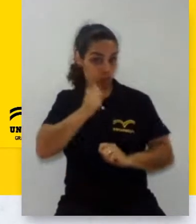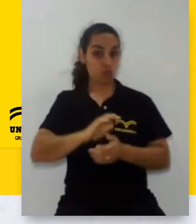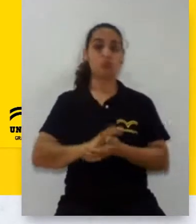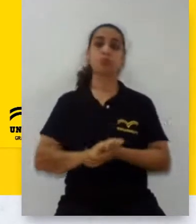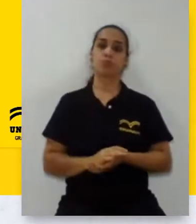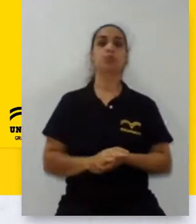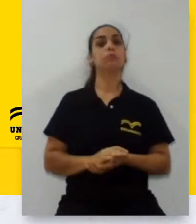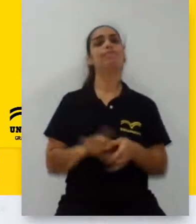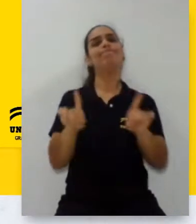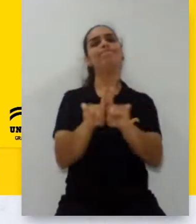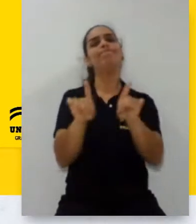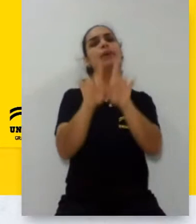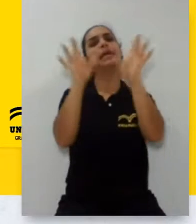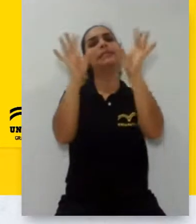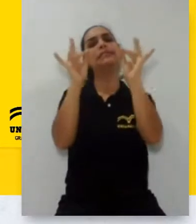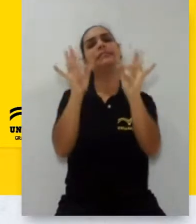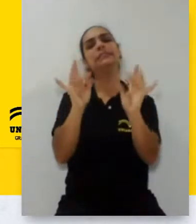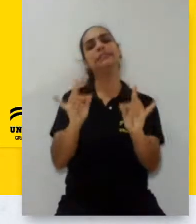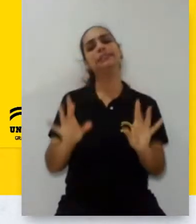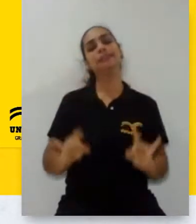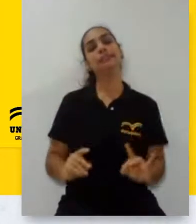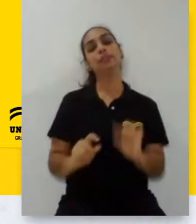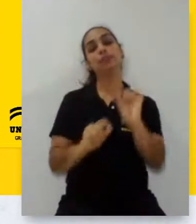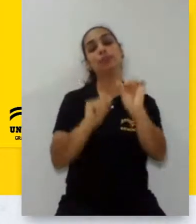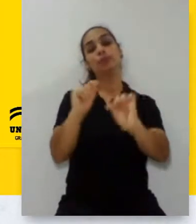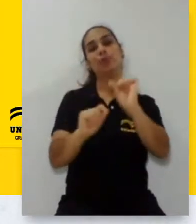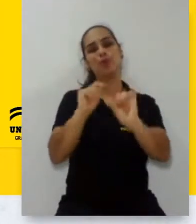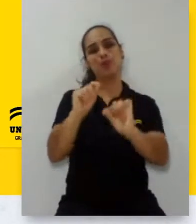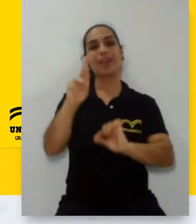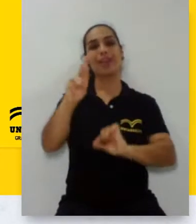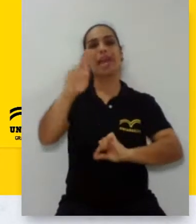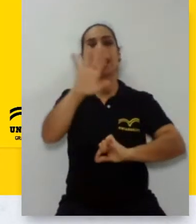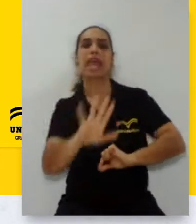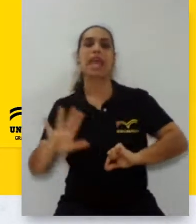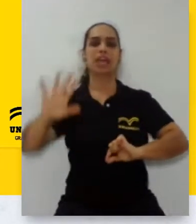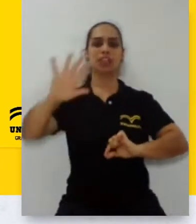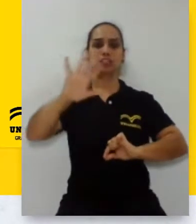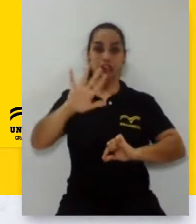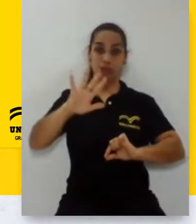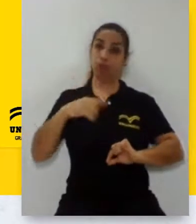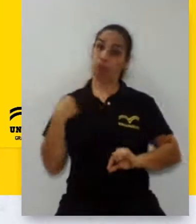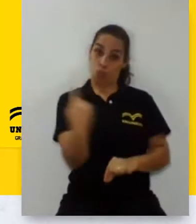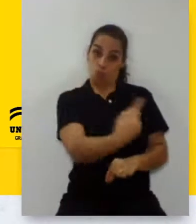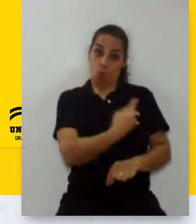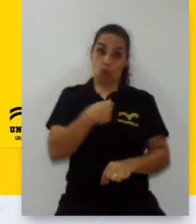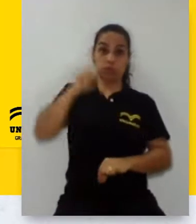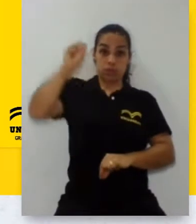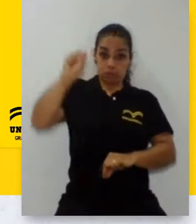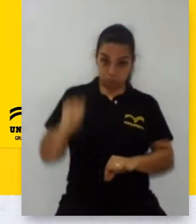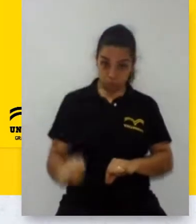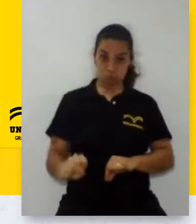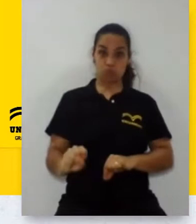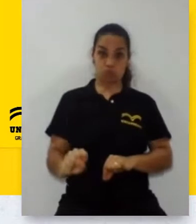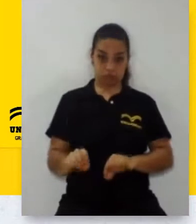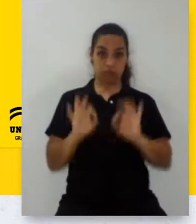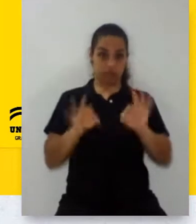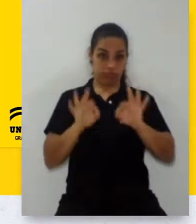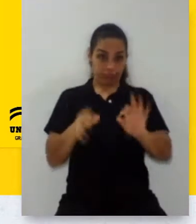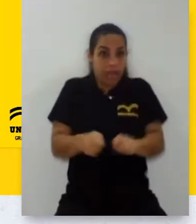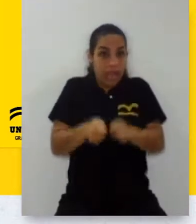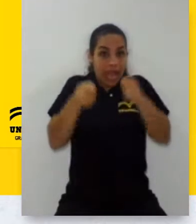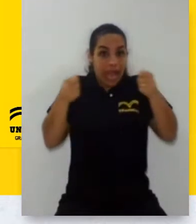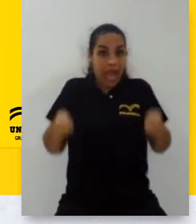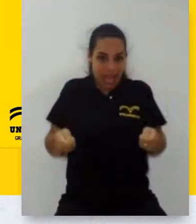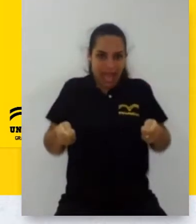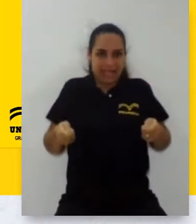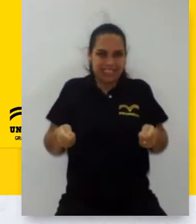detalhe que é por regiões. Então, nós estamos na região sul, a região aqui da Uniaselv, da matriz da Uniaselv, nós